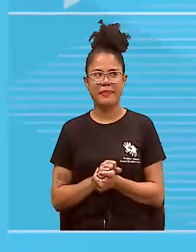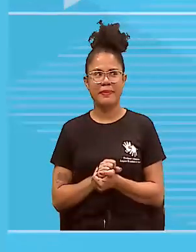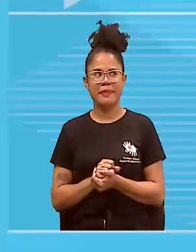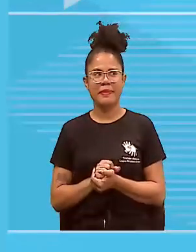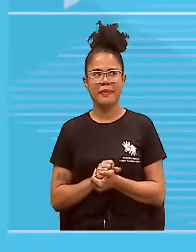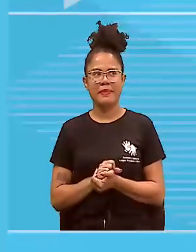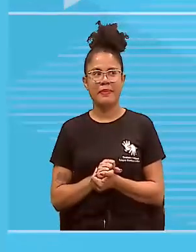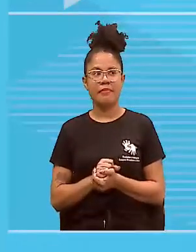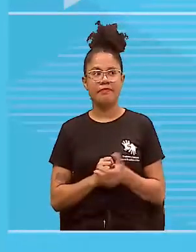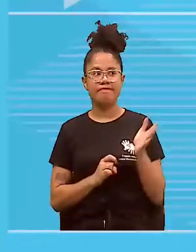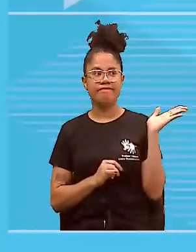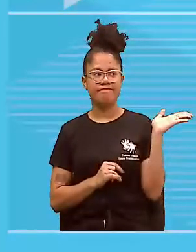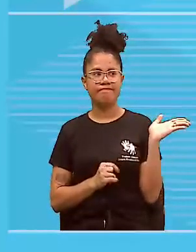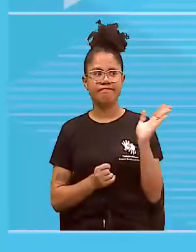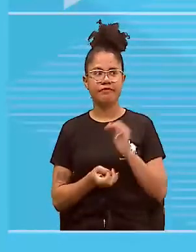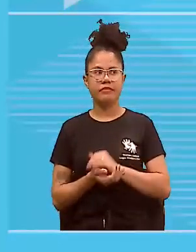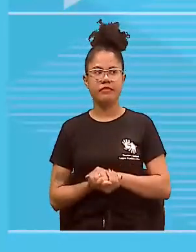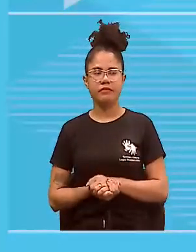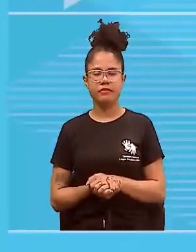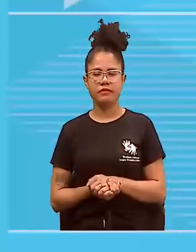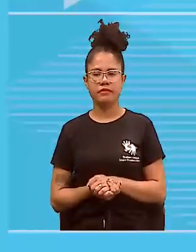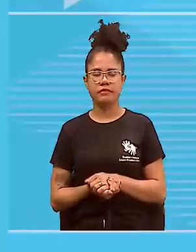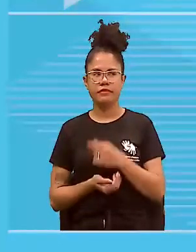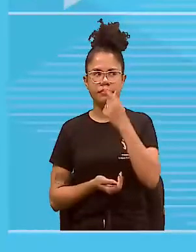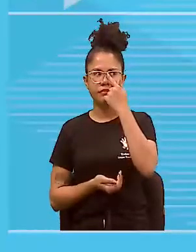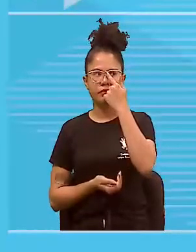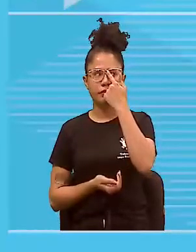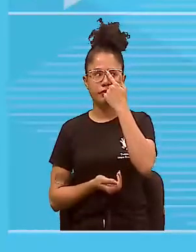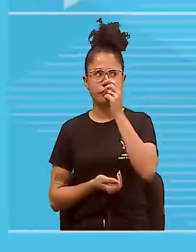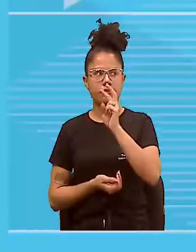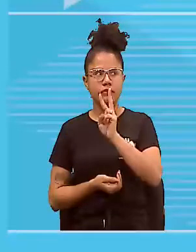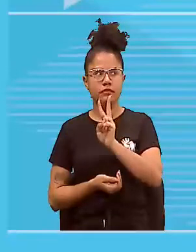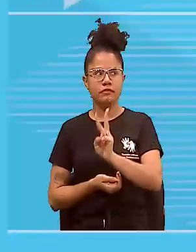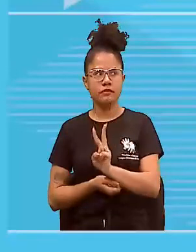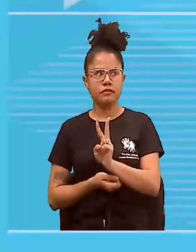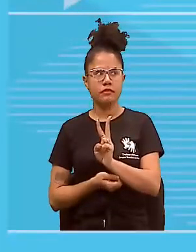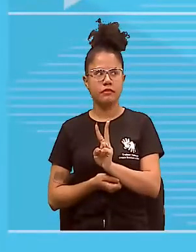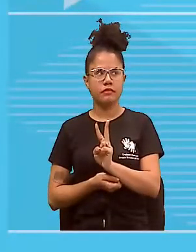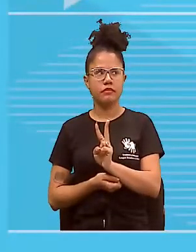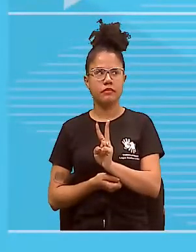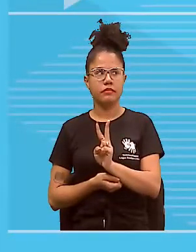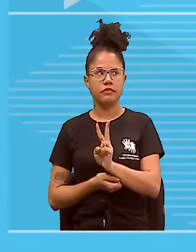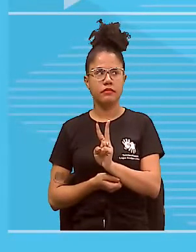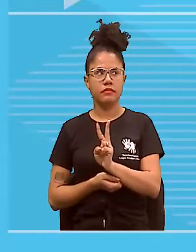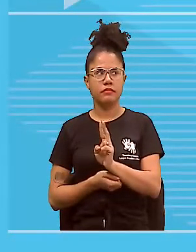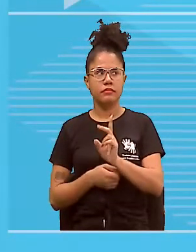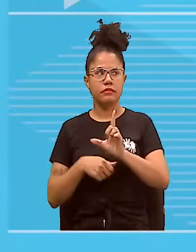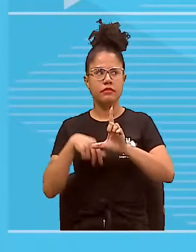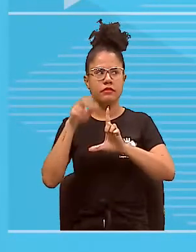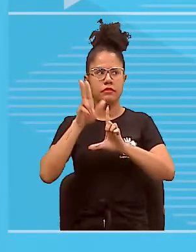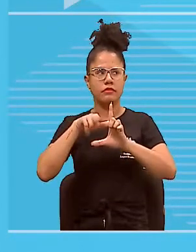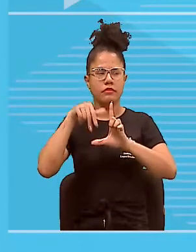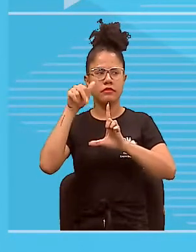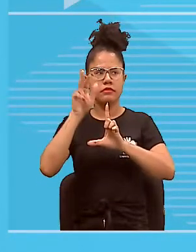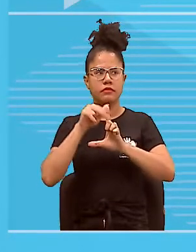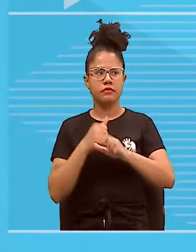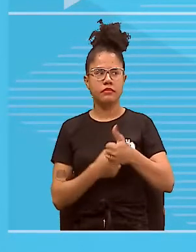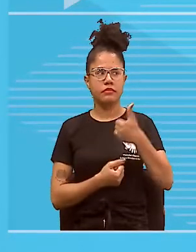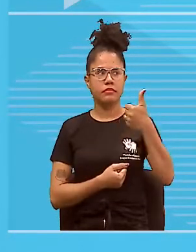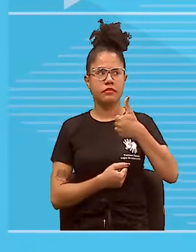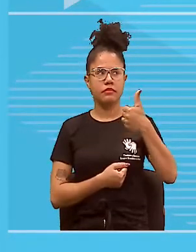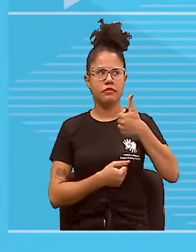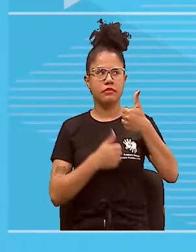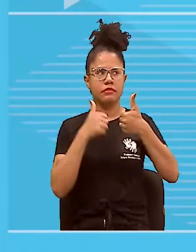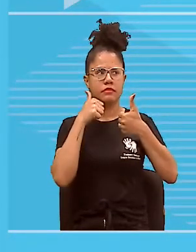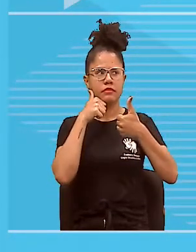olha aí olha aí nessas duas telas do Cândido Portinari a primeira criança